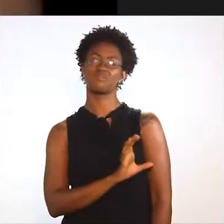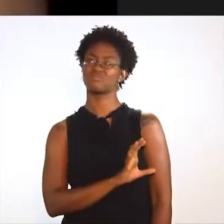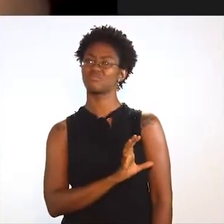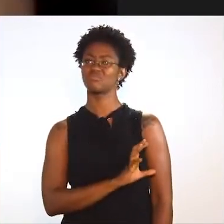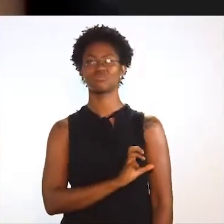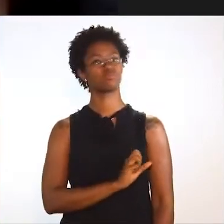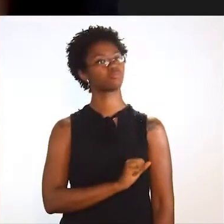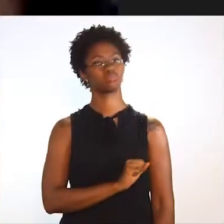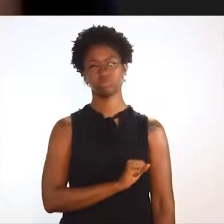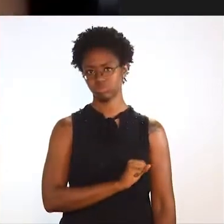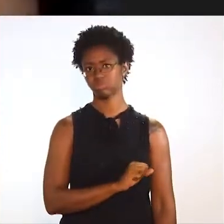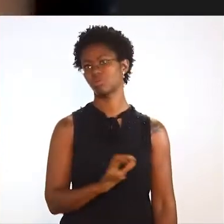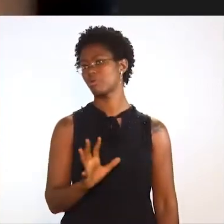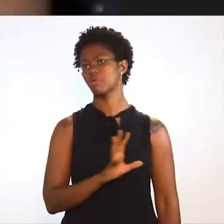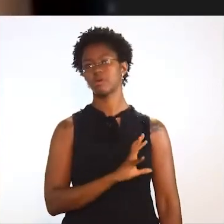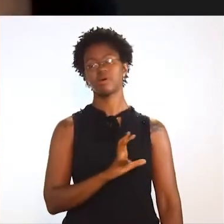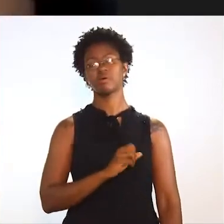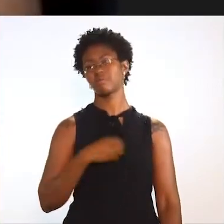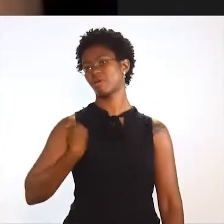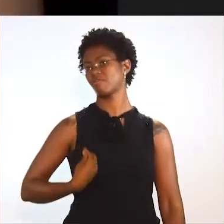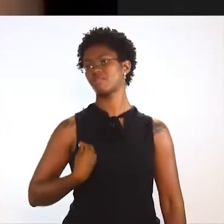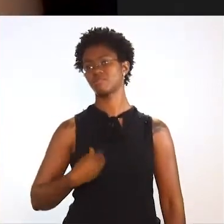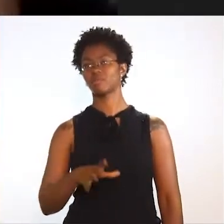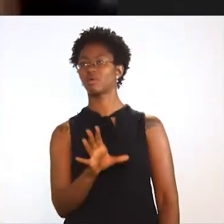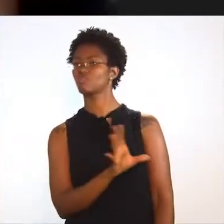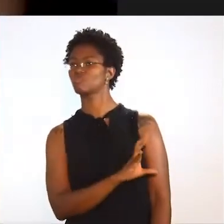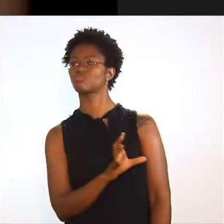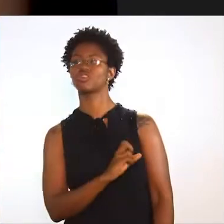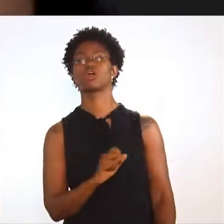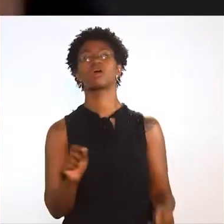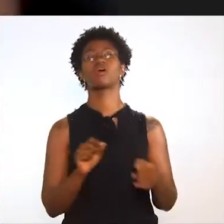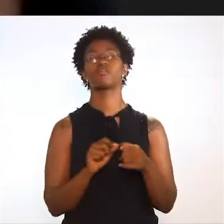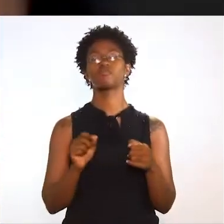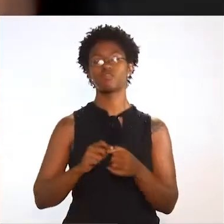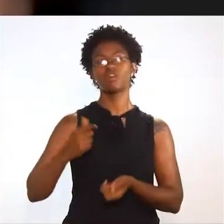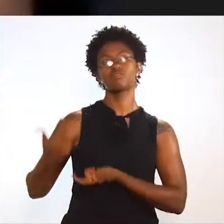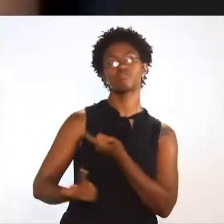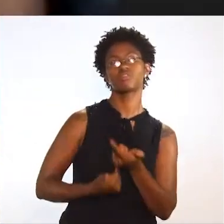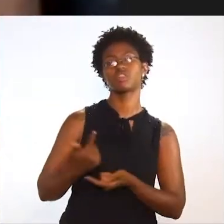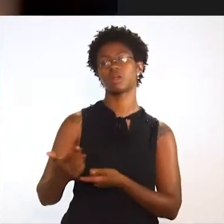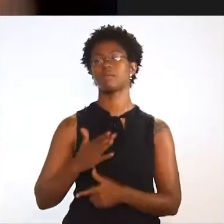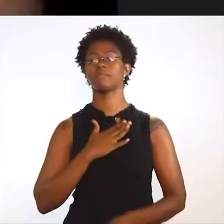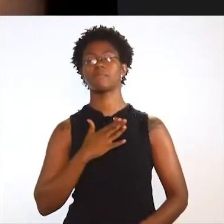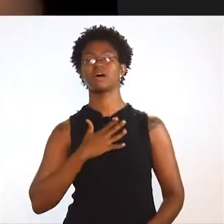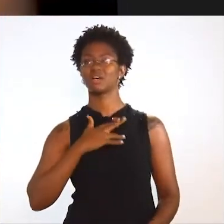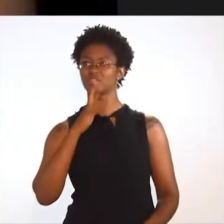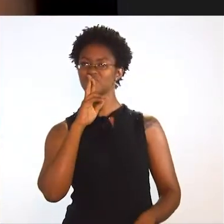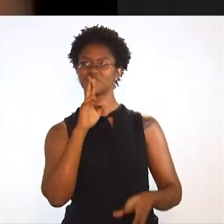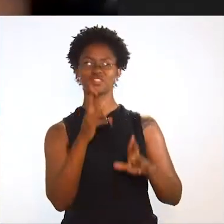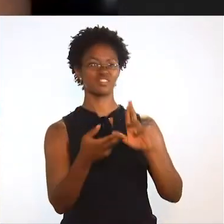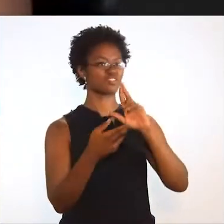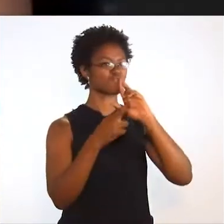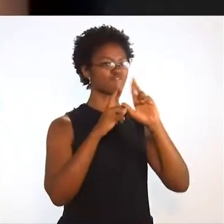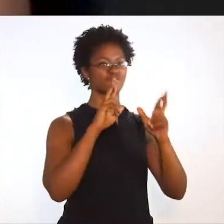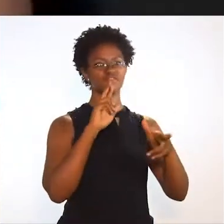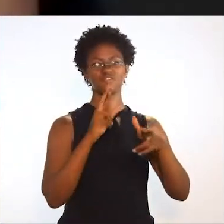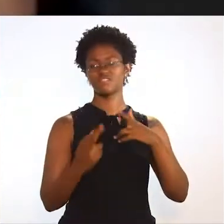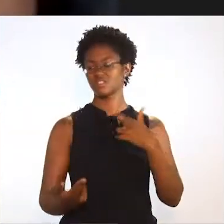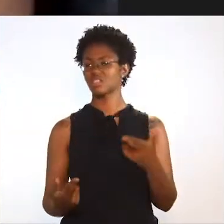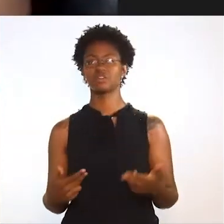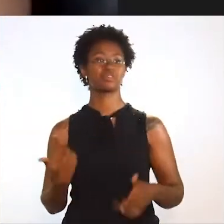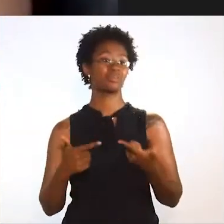apaixonada, né? Eu vivo apaixonada pelo que eu faço, pelos resultados,